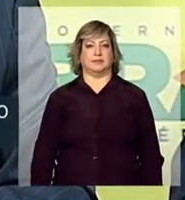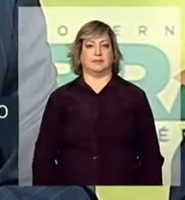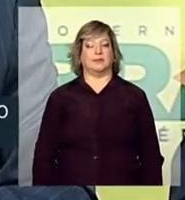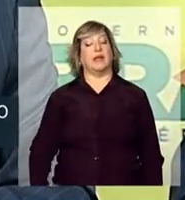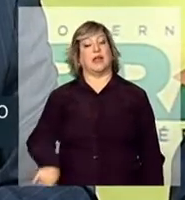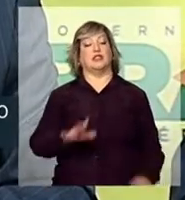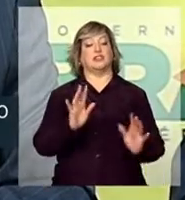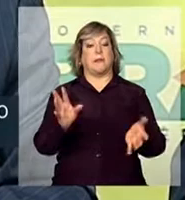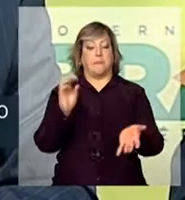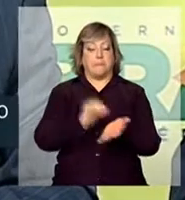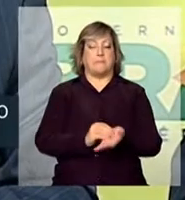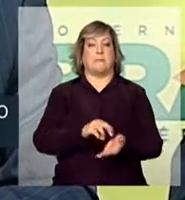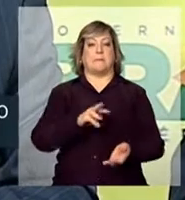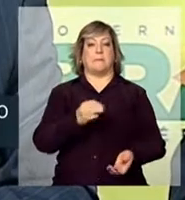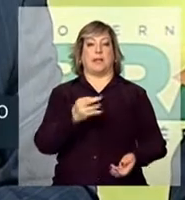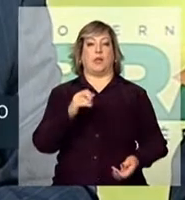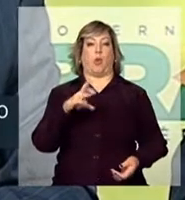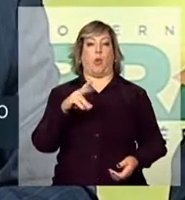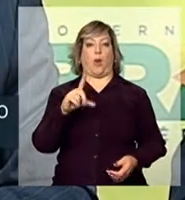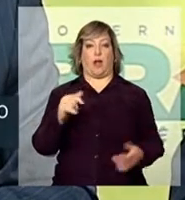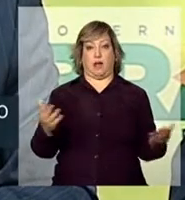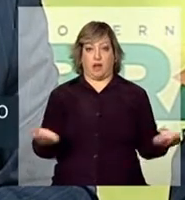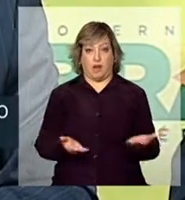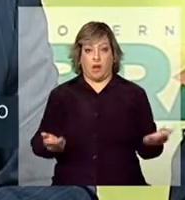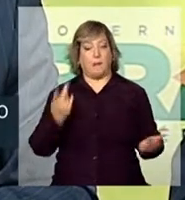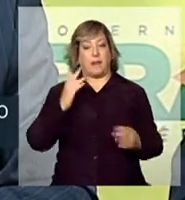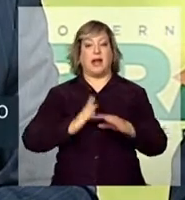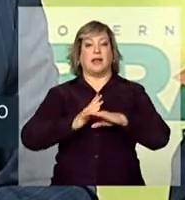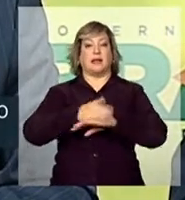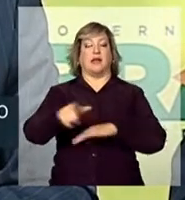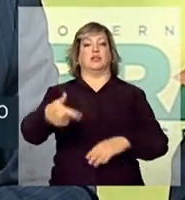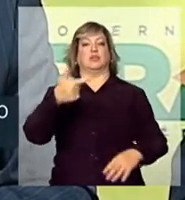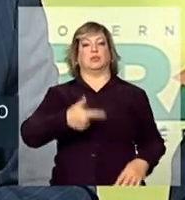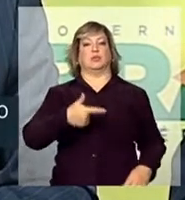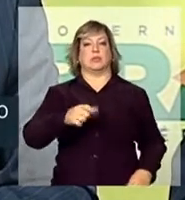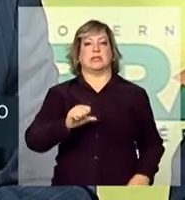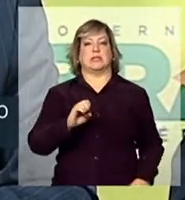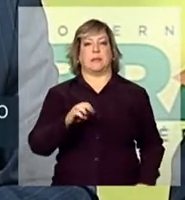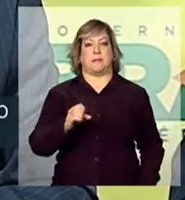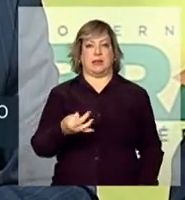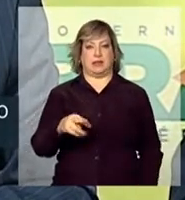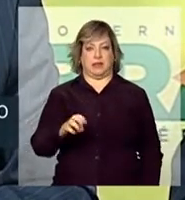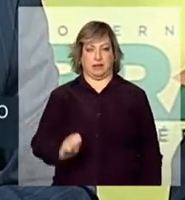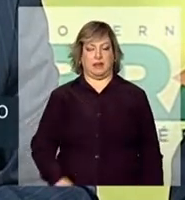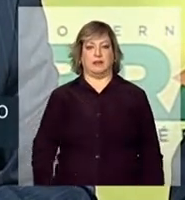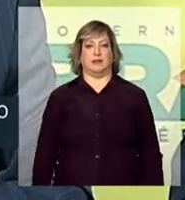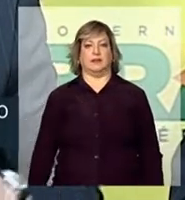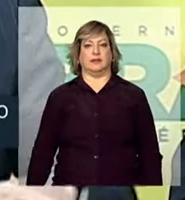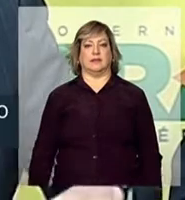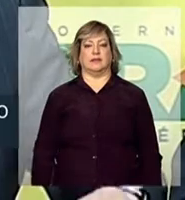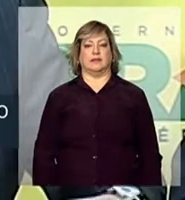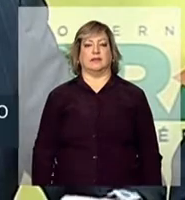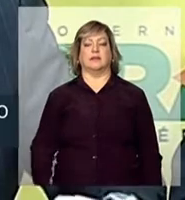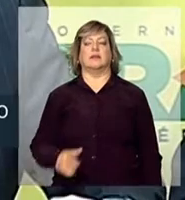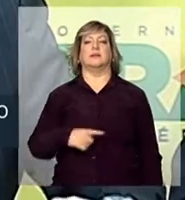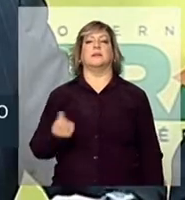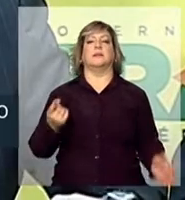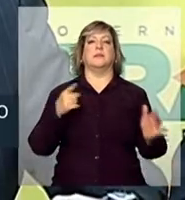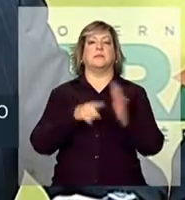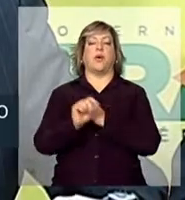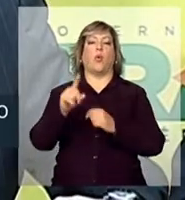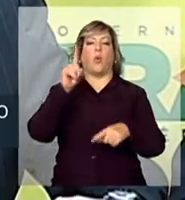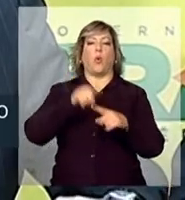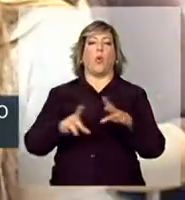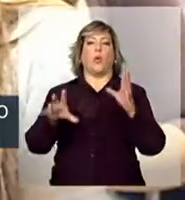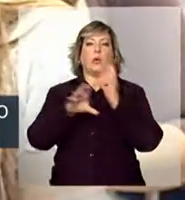ele se matriculou agora para ingressar no segundo semestre e é do total de inscritos Qual